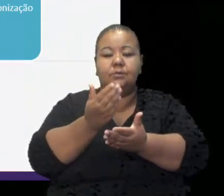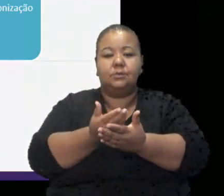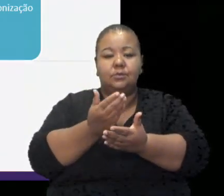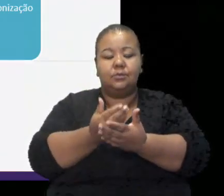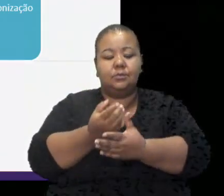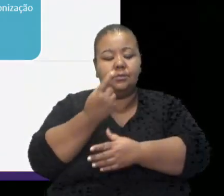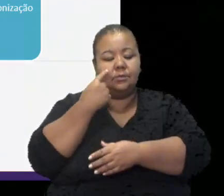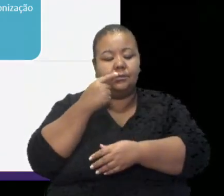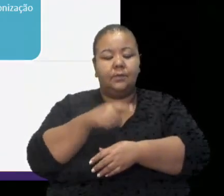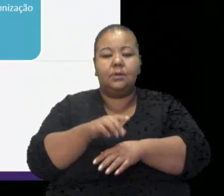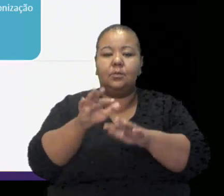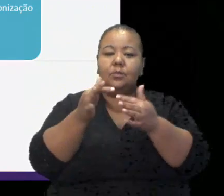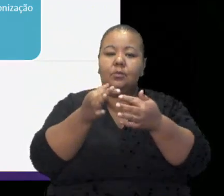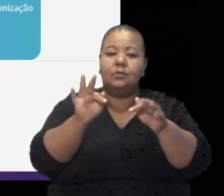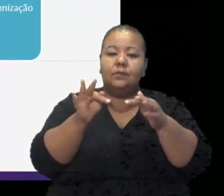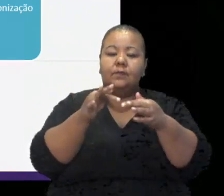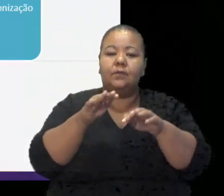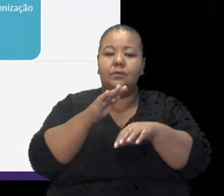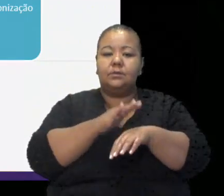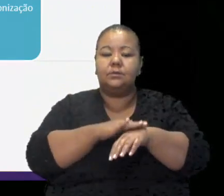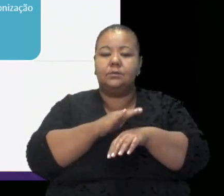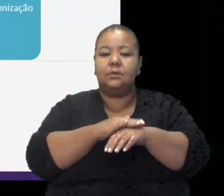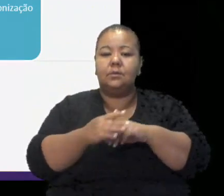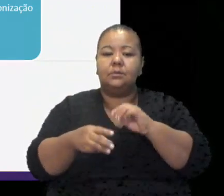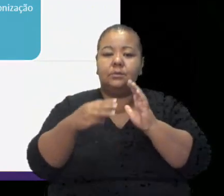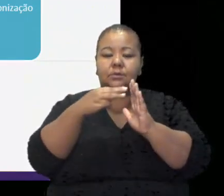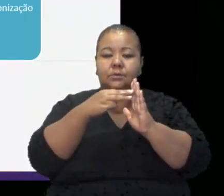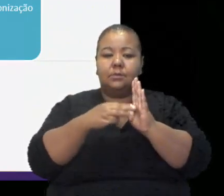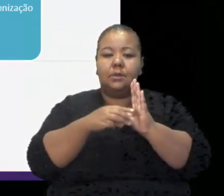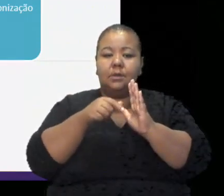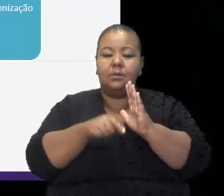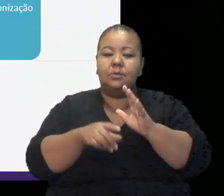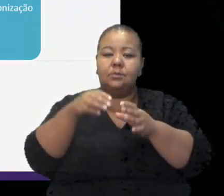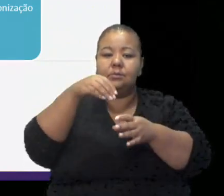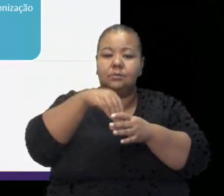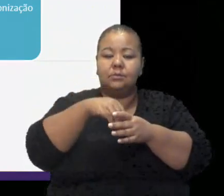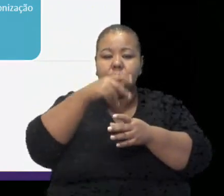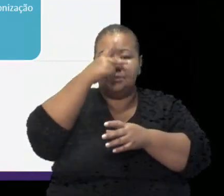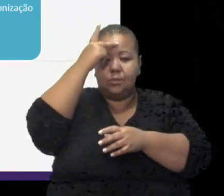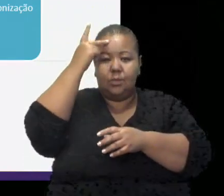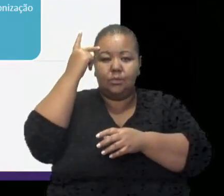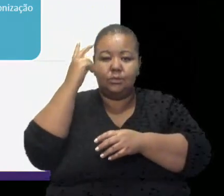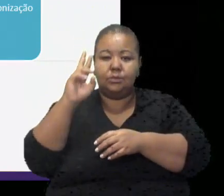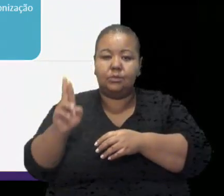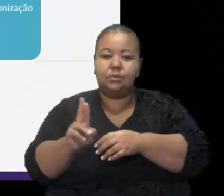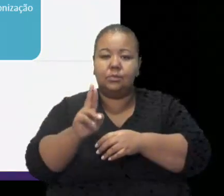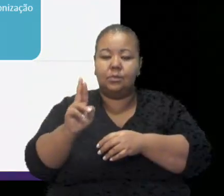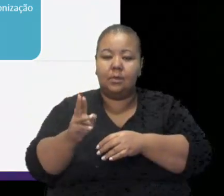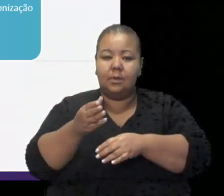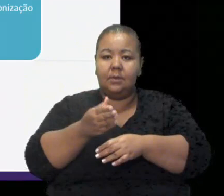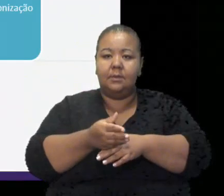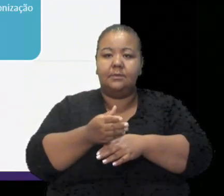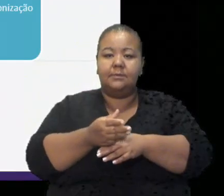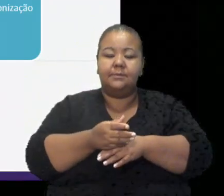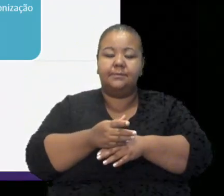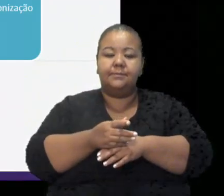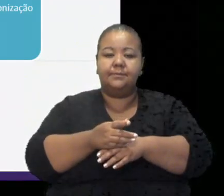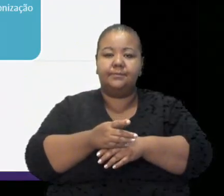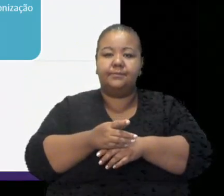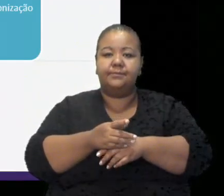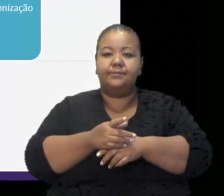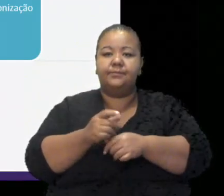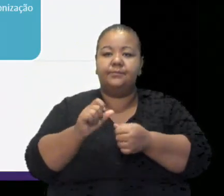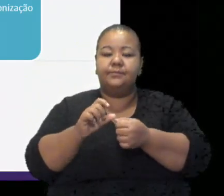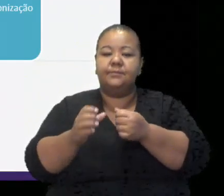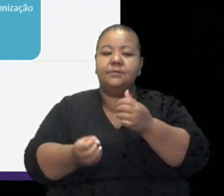a validação dos fluxos, dos tempos e dos métodos junto aos meus usuários ou dos meus operadores,